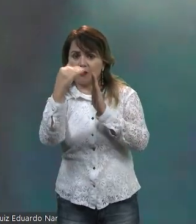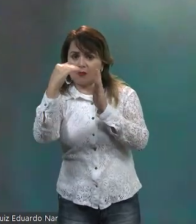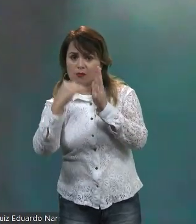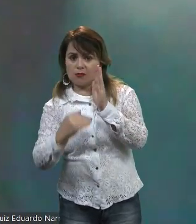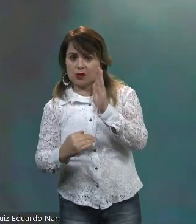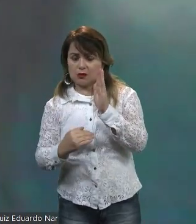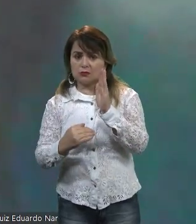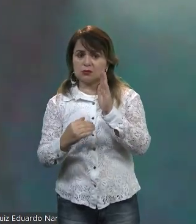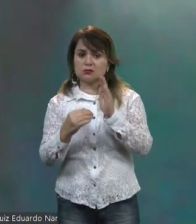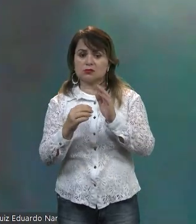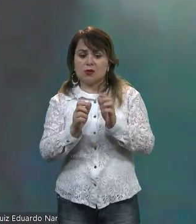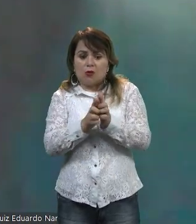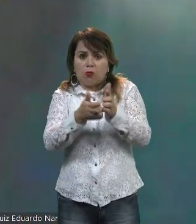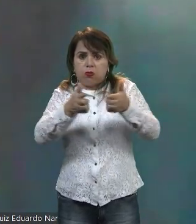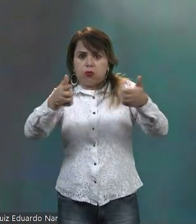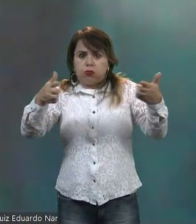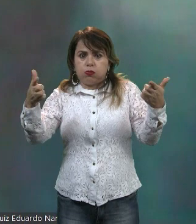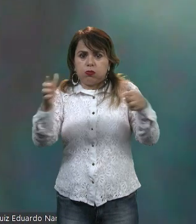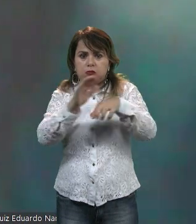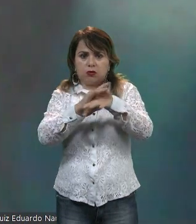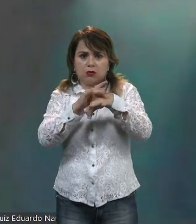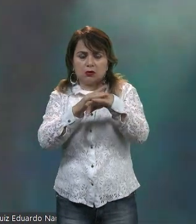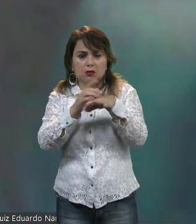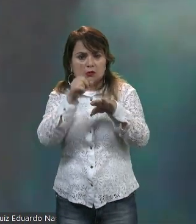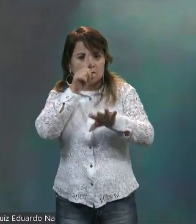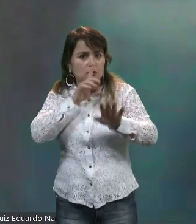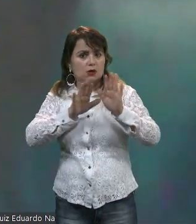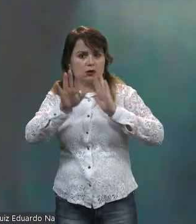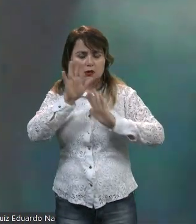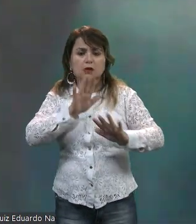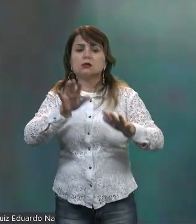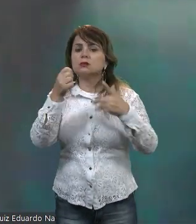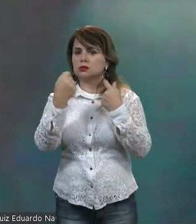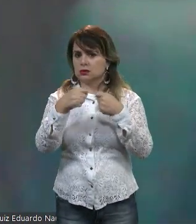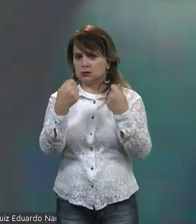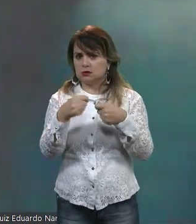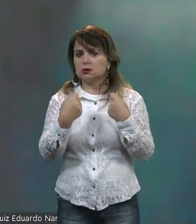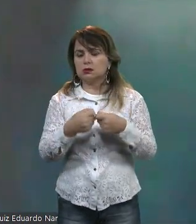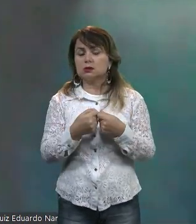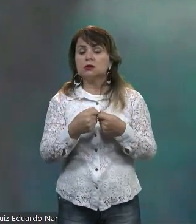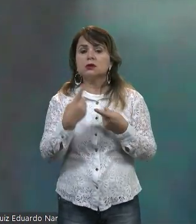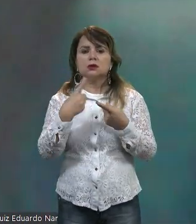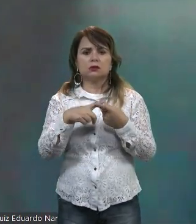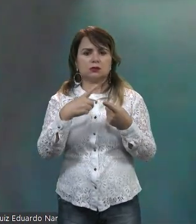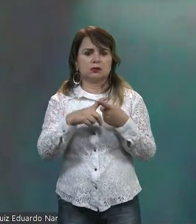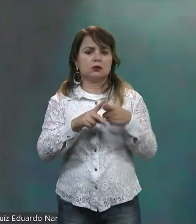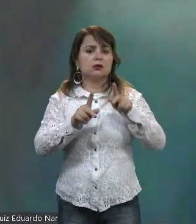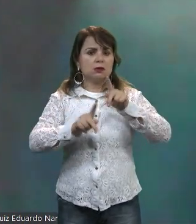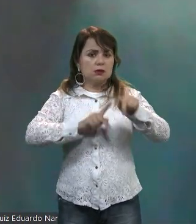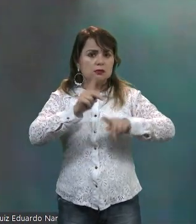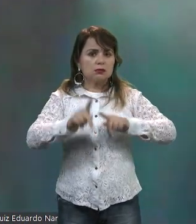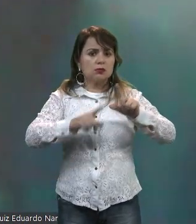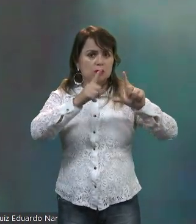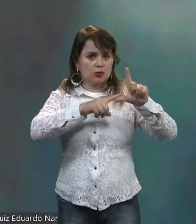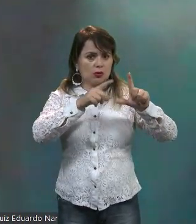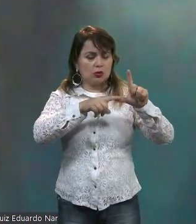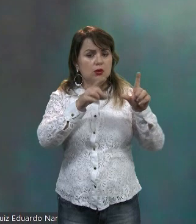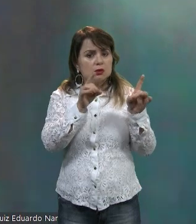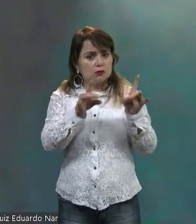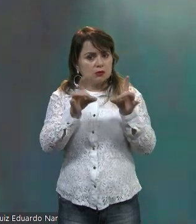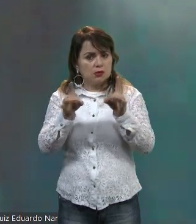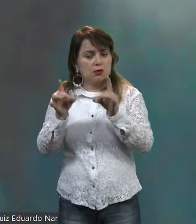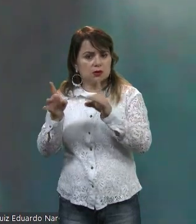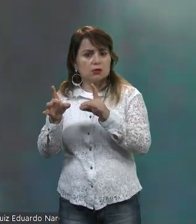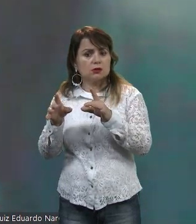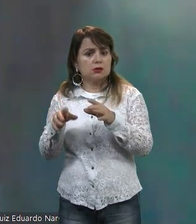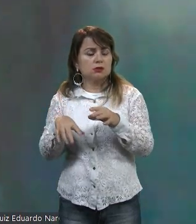isso que desejamos. Nós atendemos aí ao pequeno comércio, comerciantes, serviços,